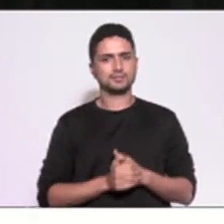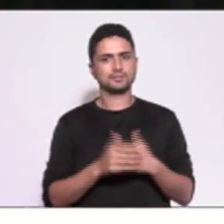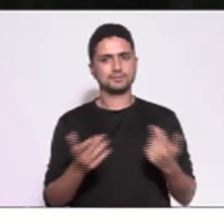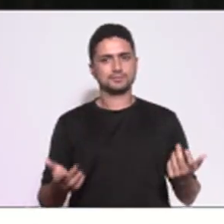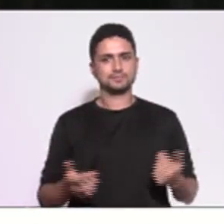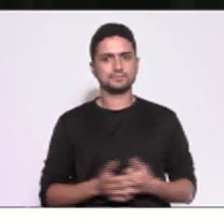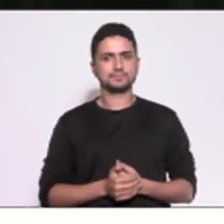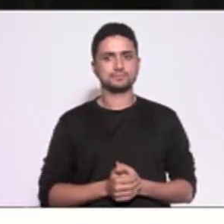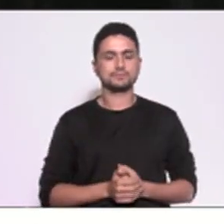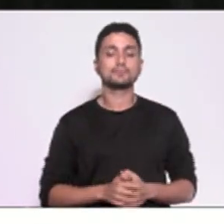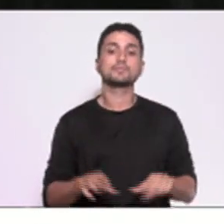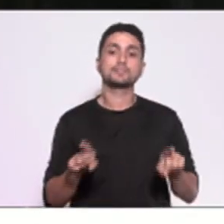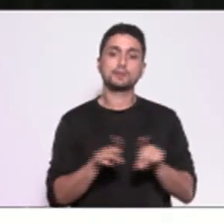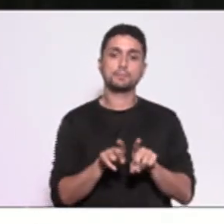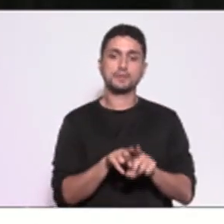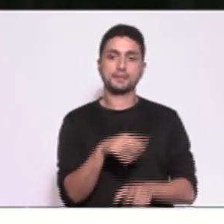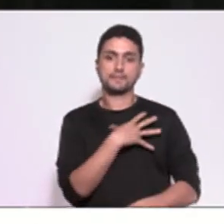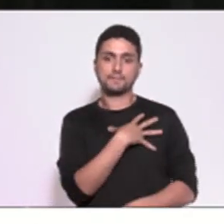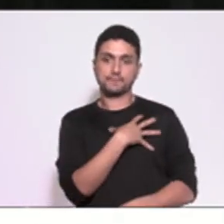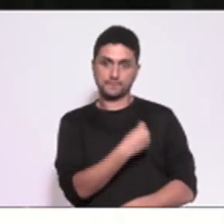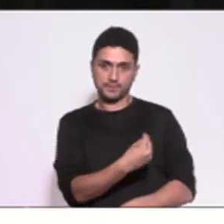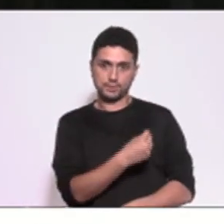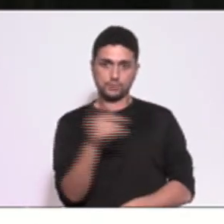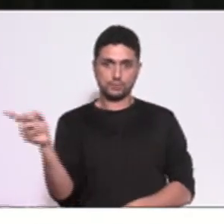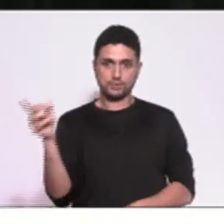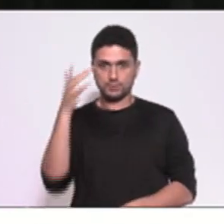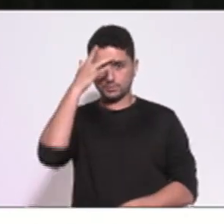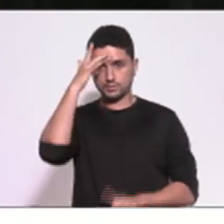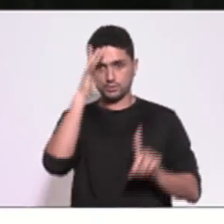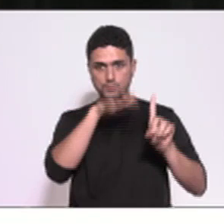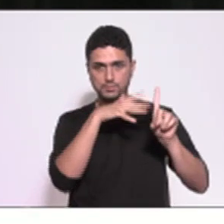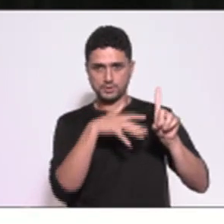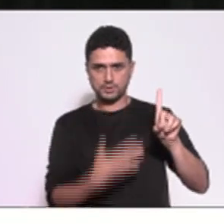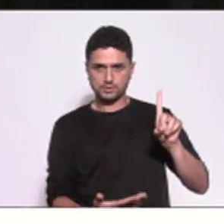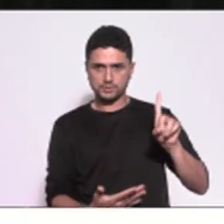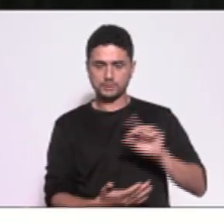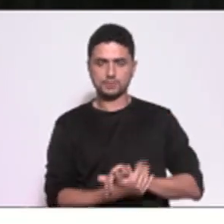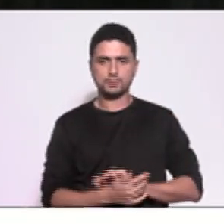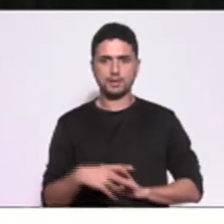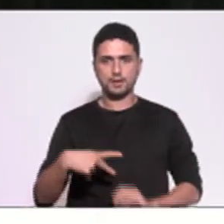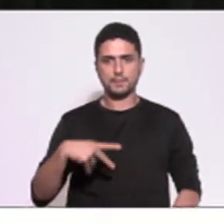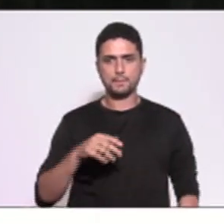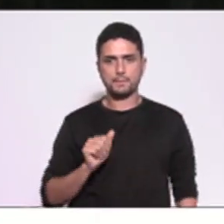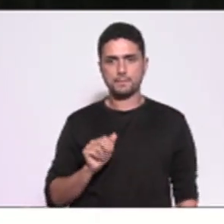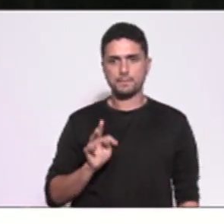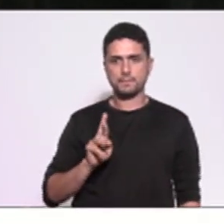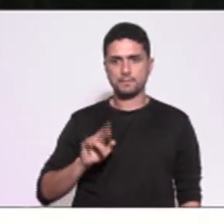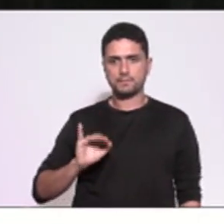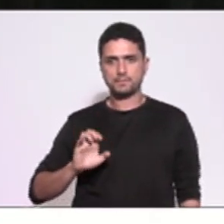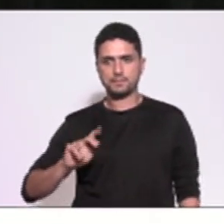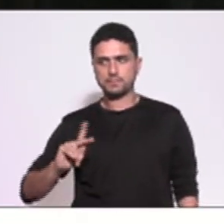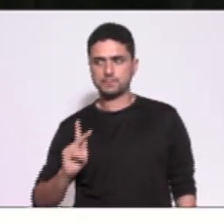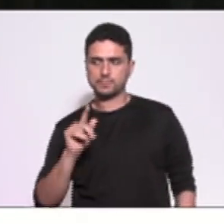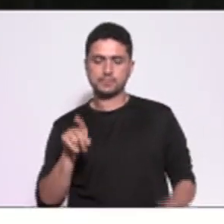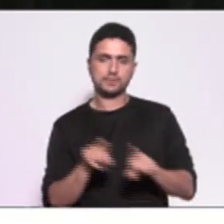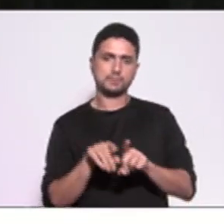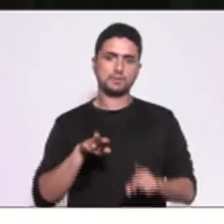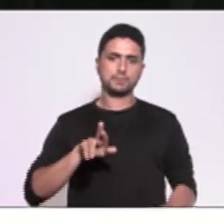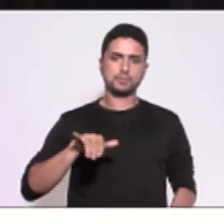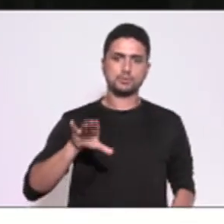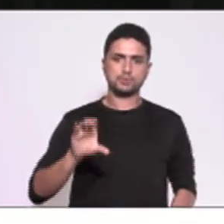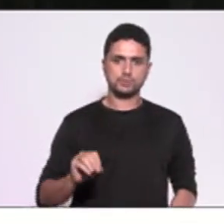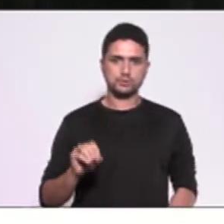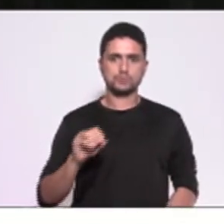E também os filhos do nosso homenageado, o Patrick e o Brúcio, o Júlio